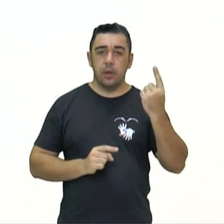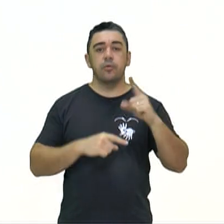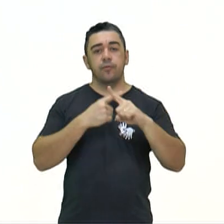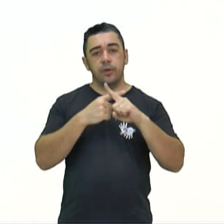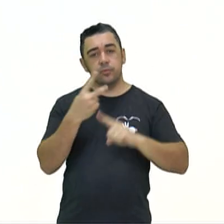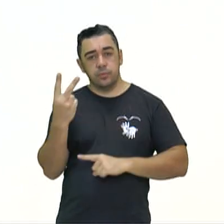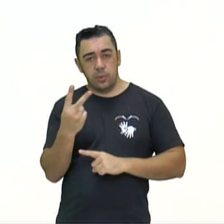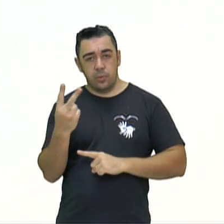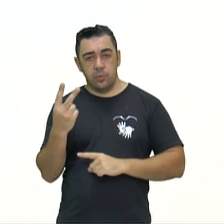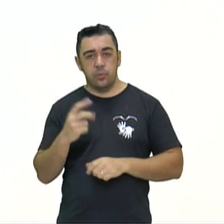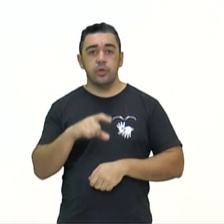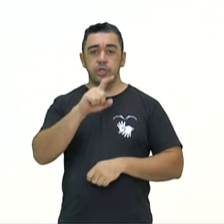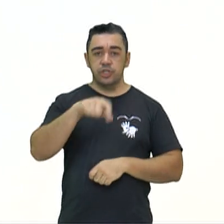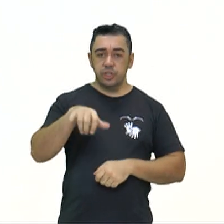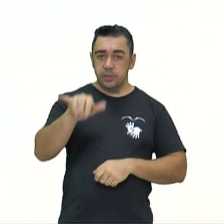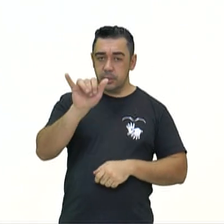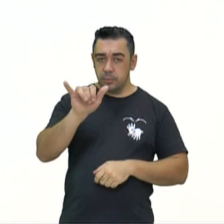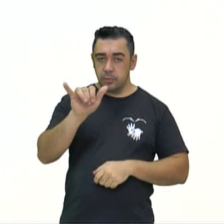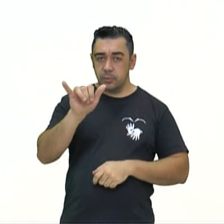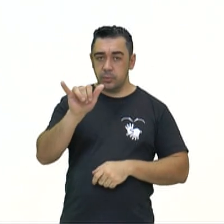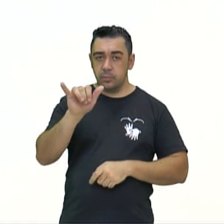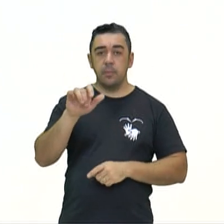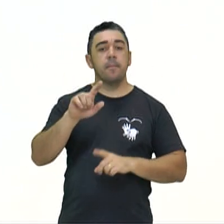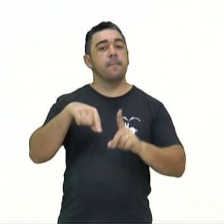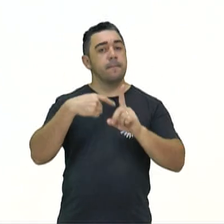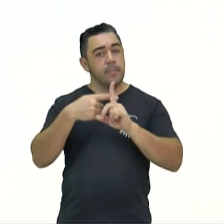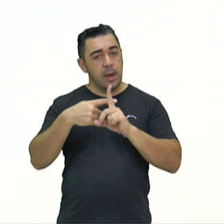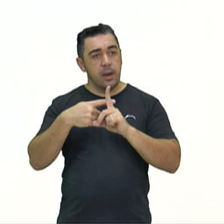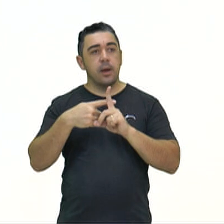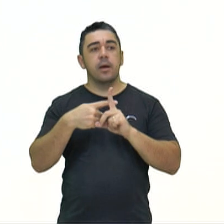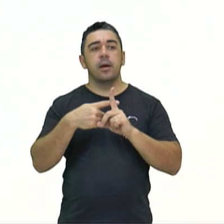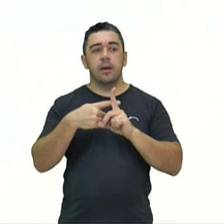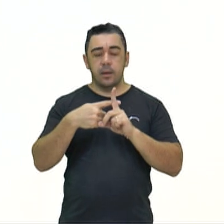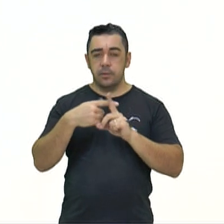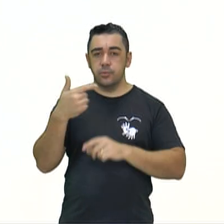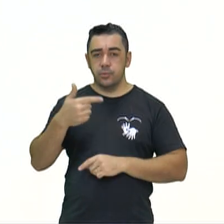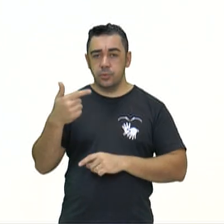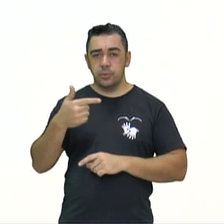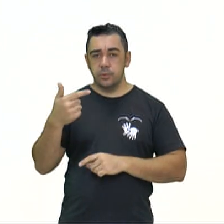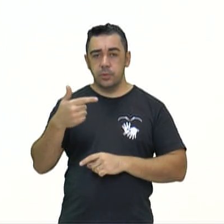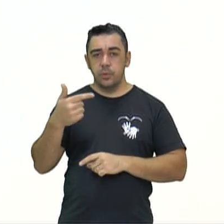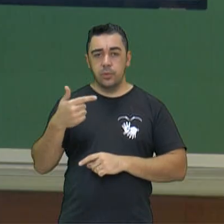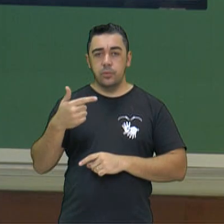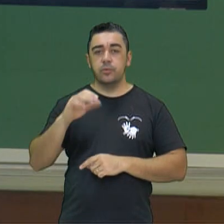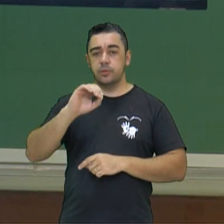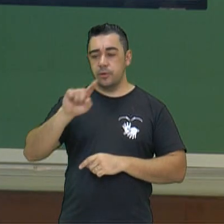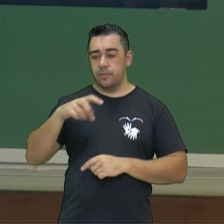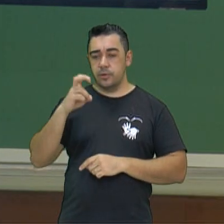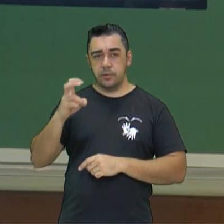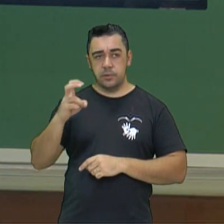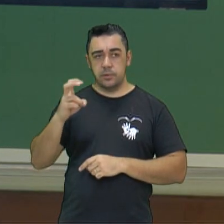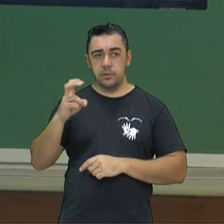o segundo, xy, mais o quadrado do segundo termo,